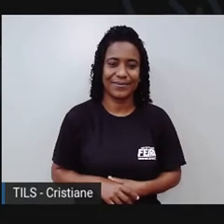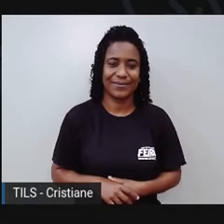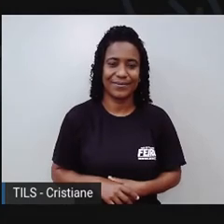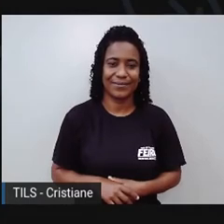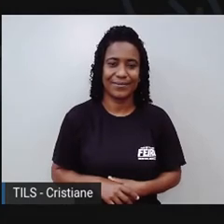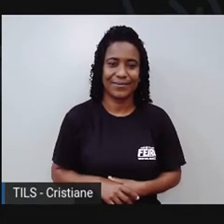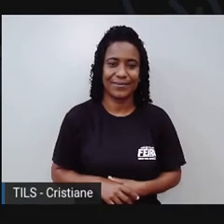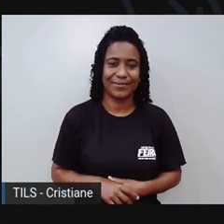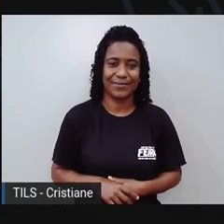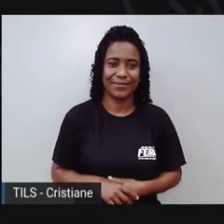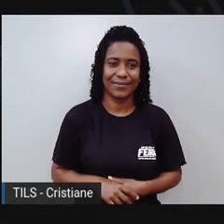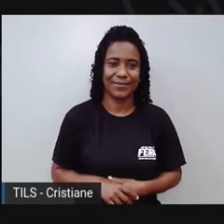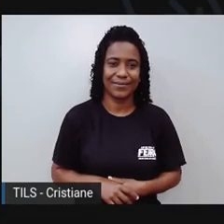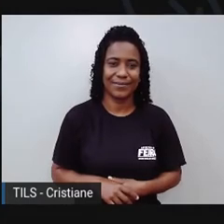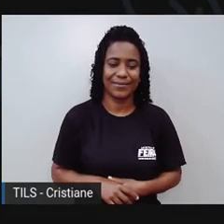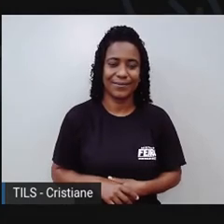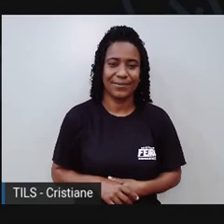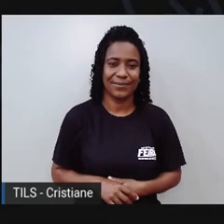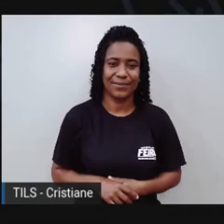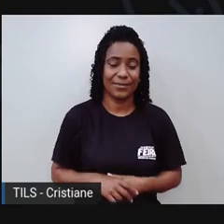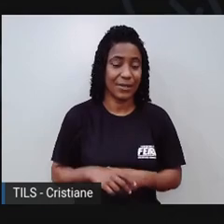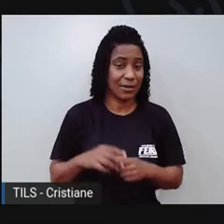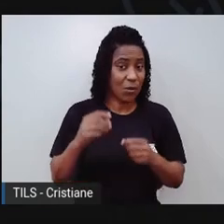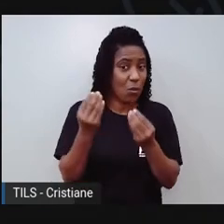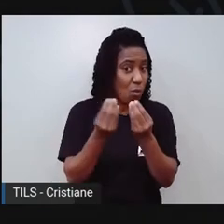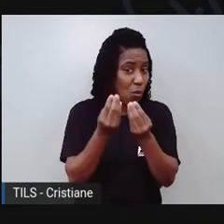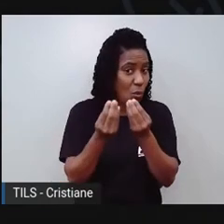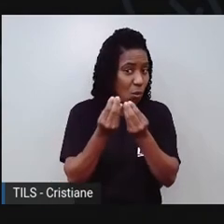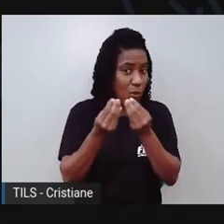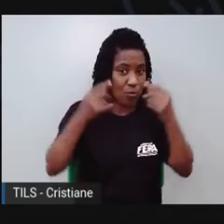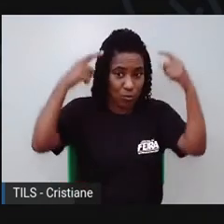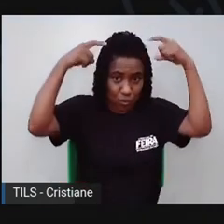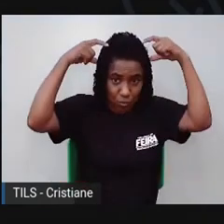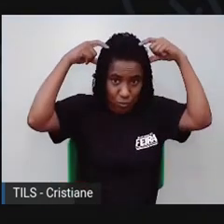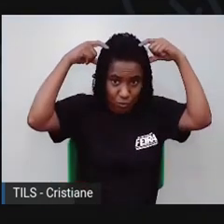Para isso a gente vai fazer um triângulo.